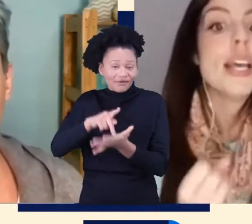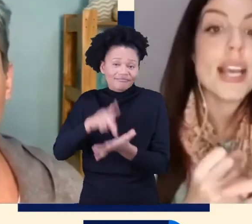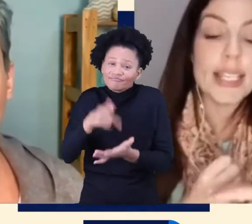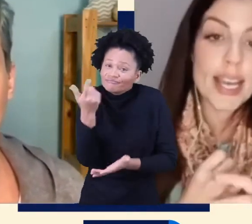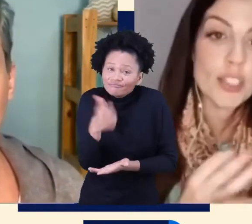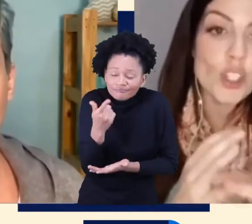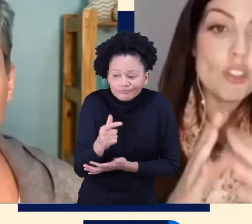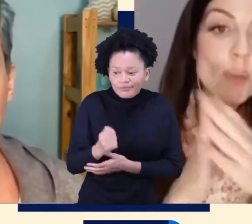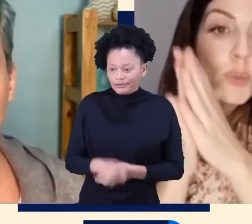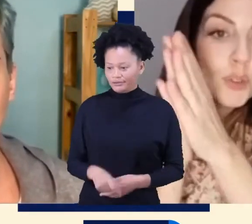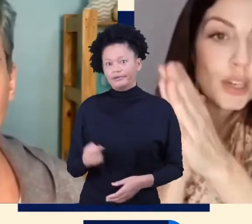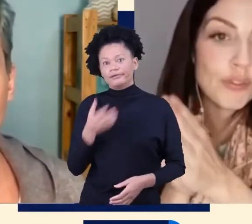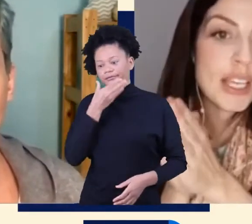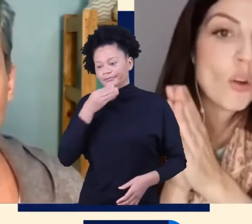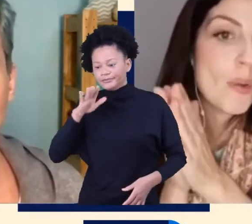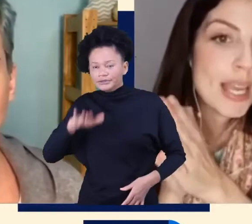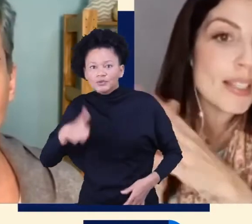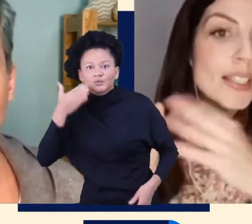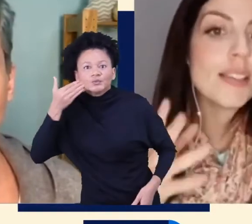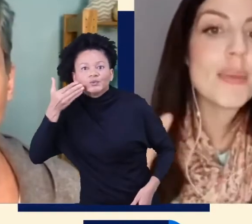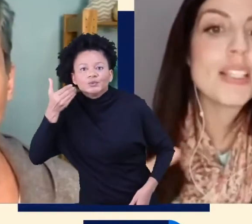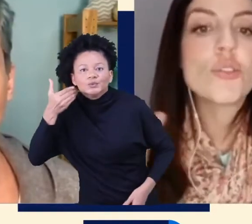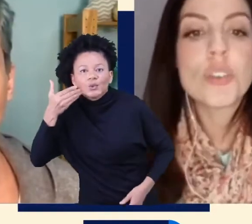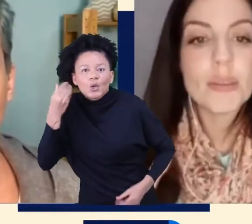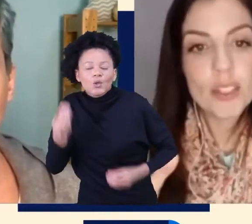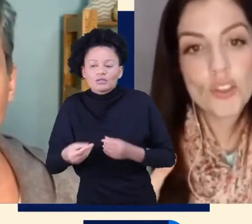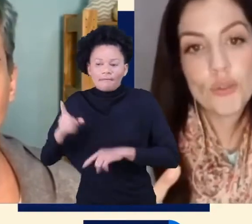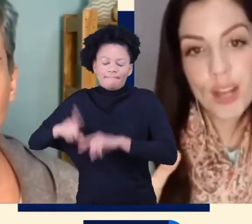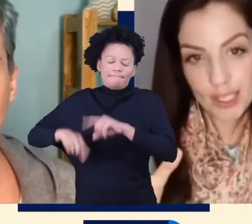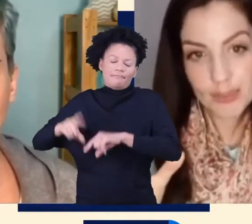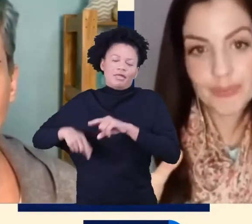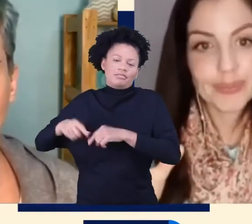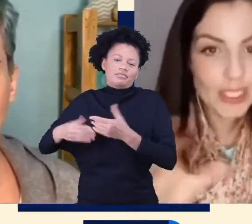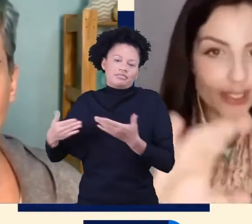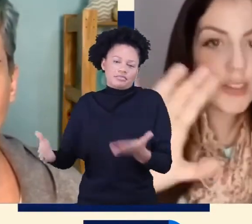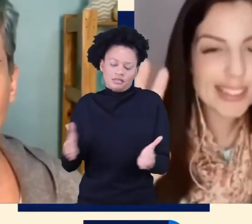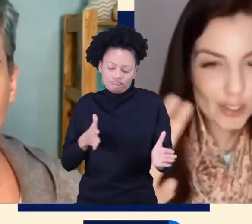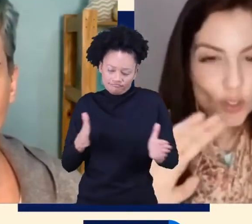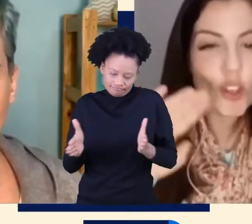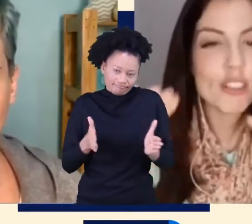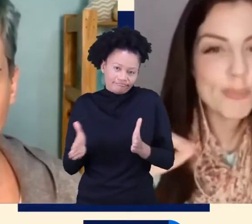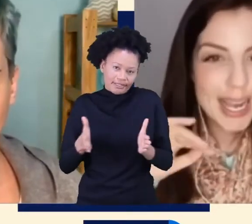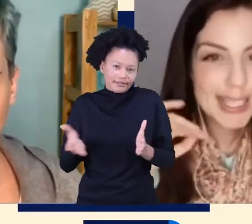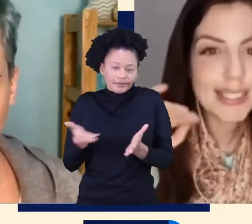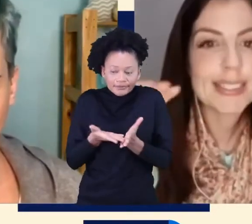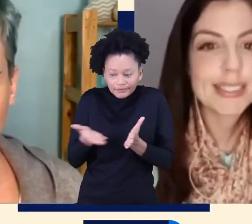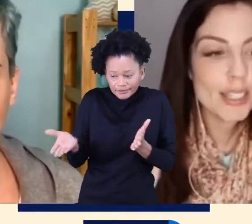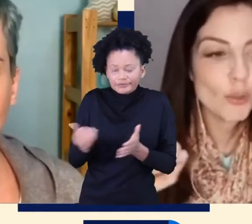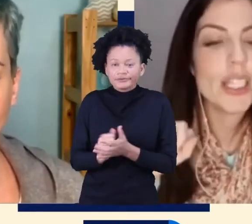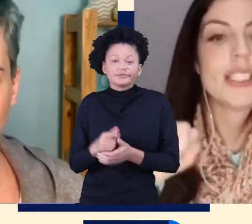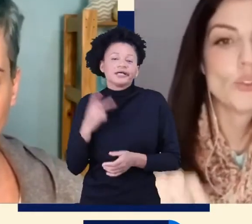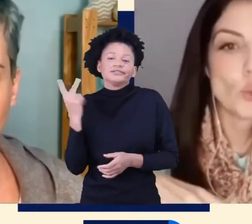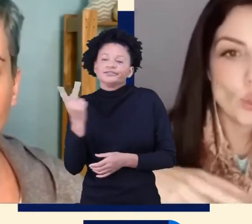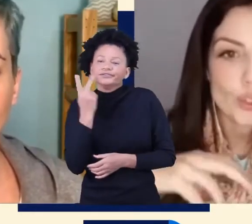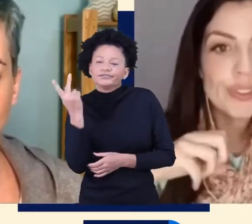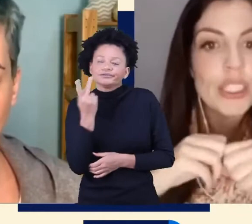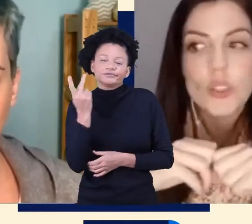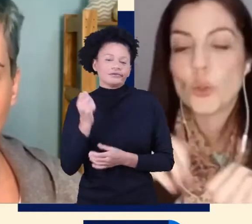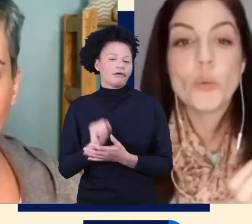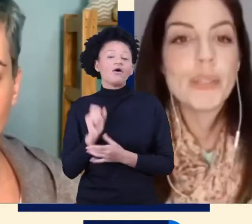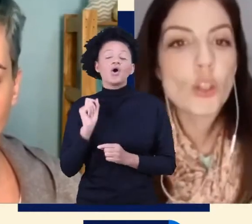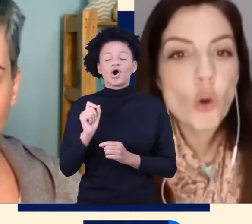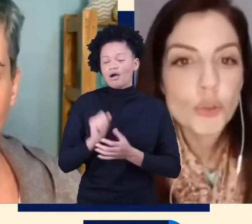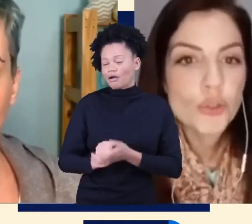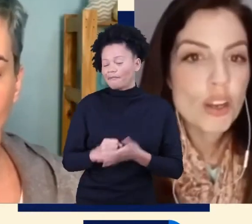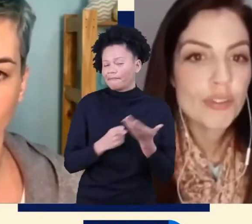consumindo. E aí, gente, a pornografia começa nesse mainstream que a gente fala. Que são essas histórias básicas, né? Do encanador